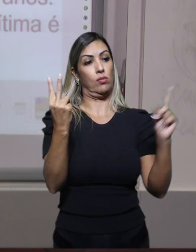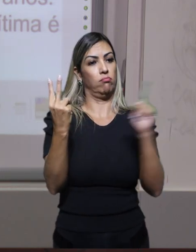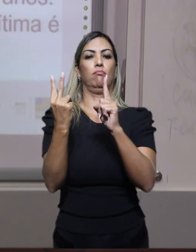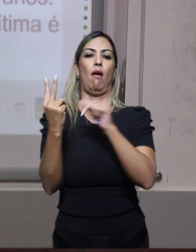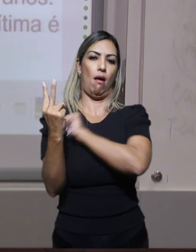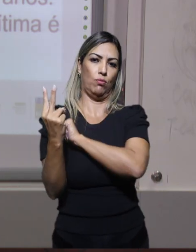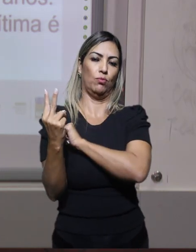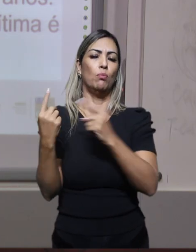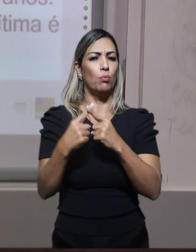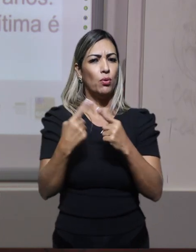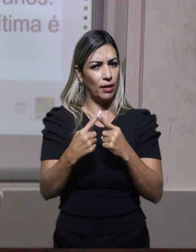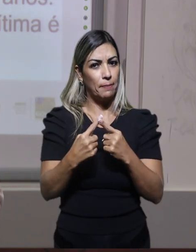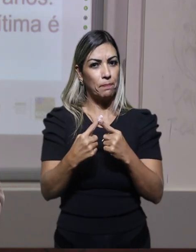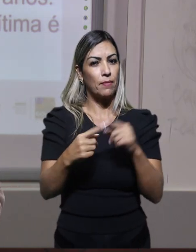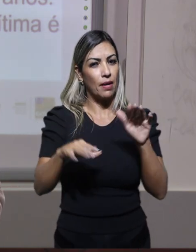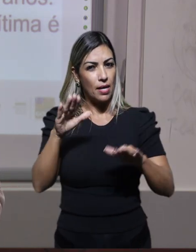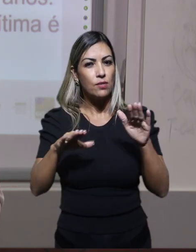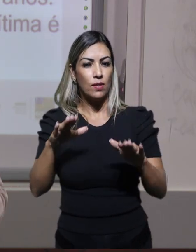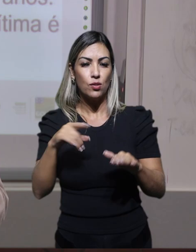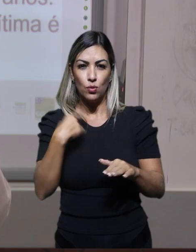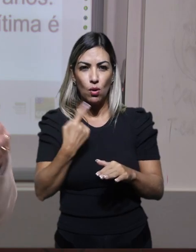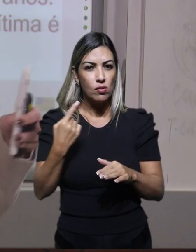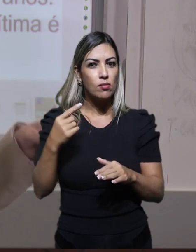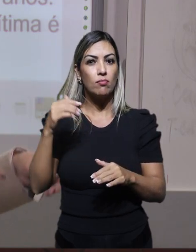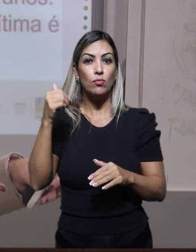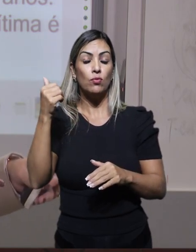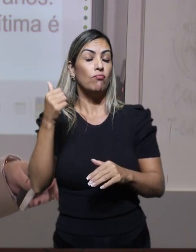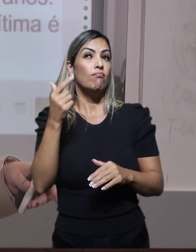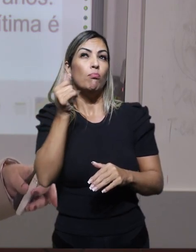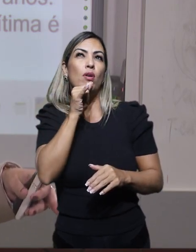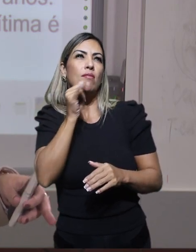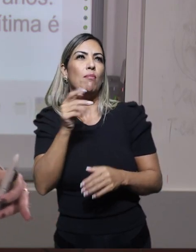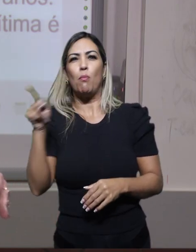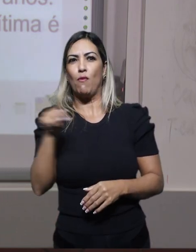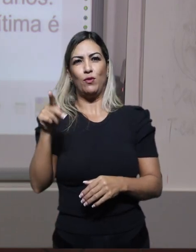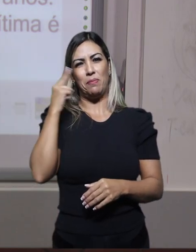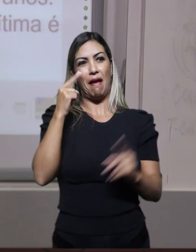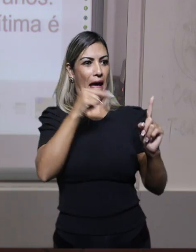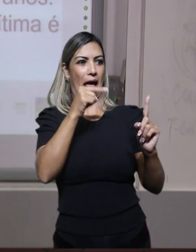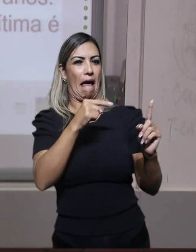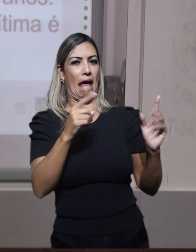escuta também que, do outro lado, os profissionais, não, foi a aluna que deu em cima de